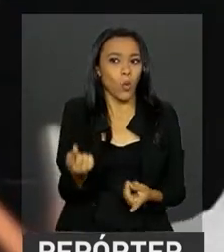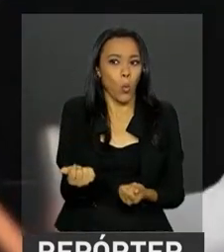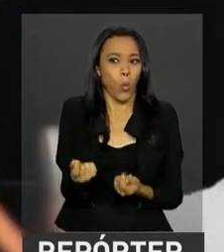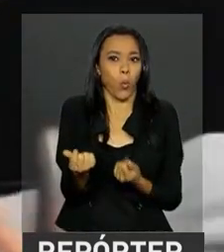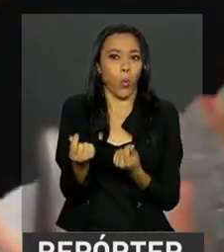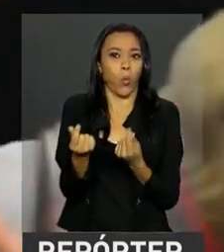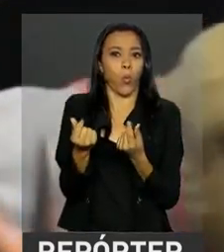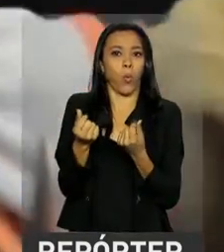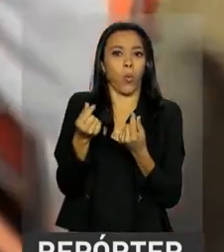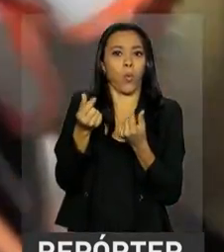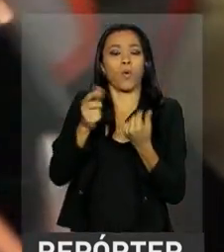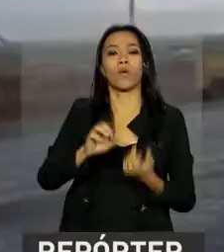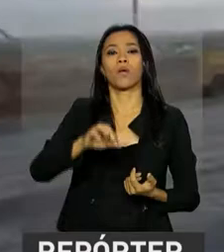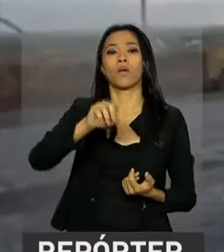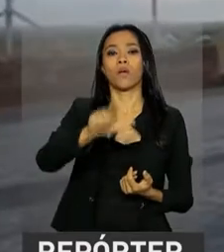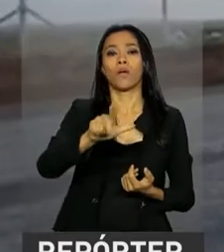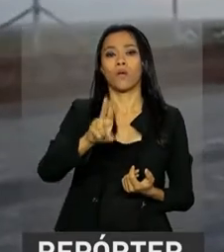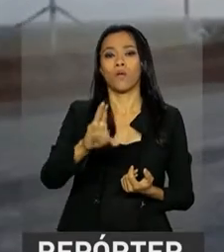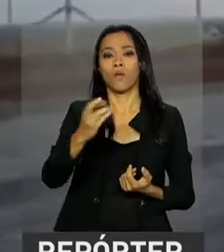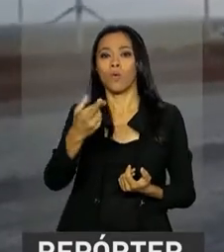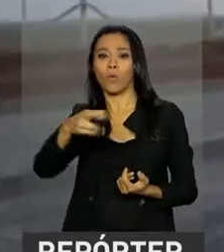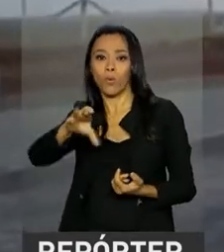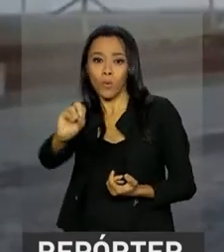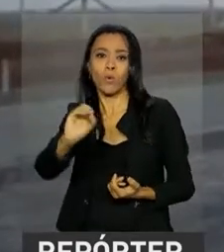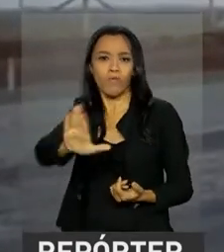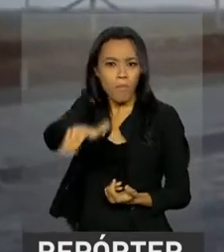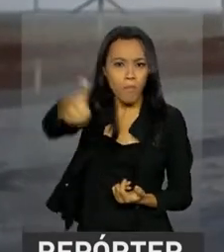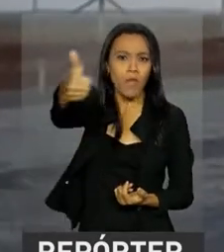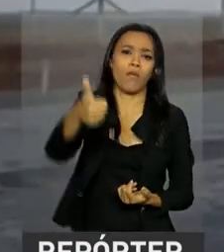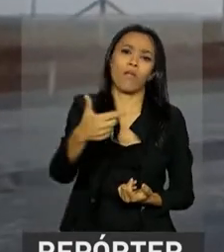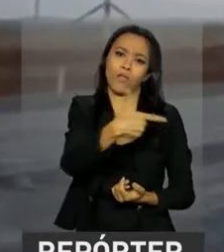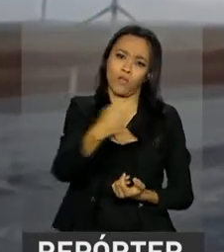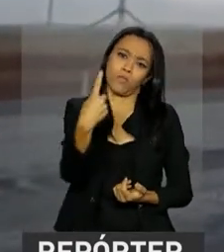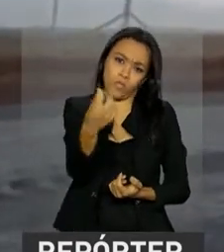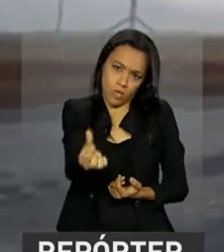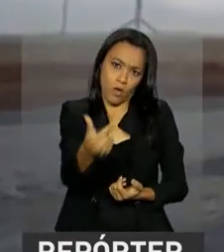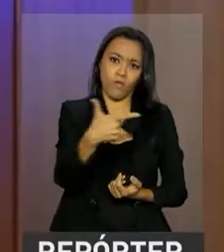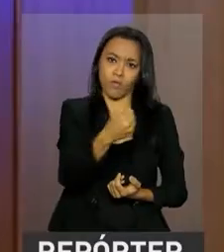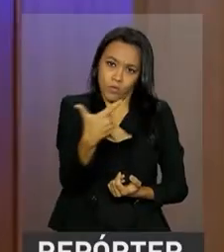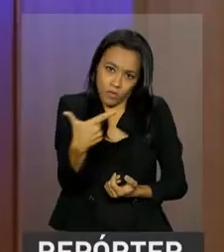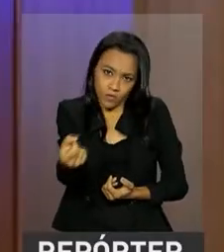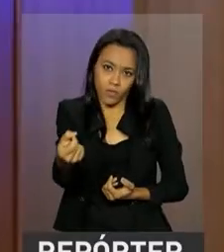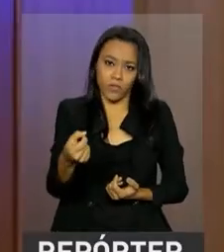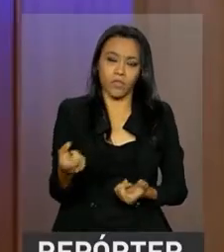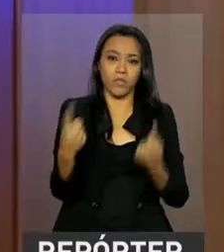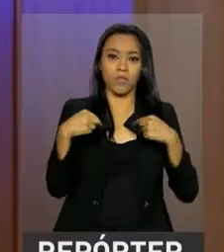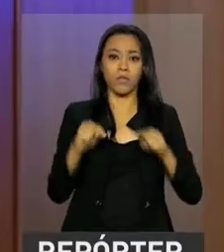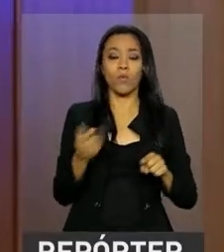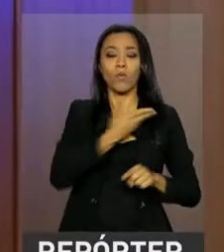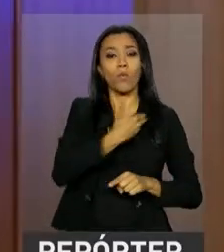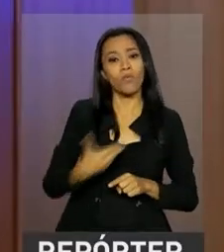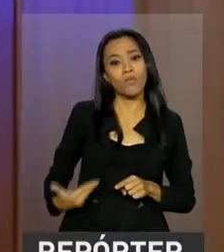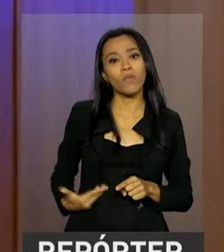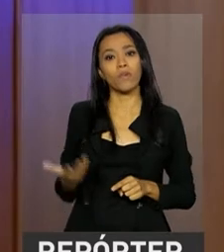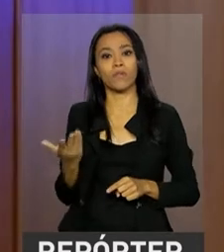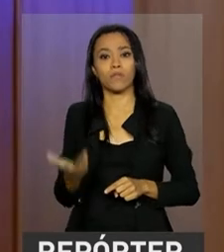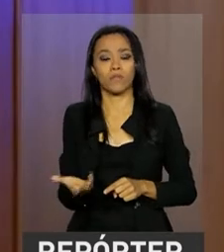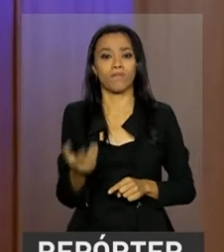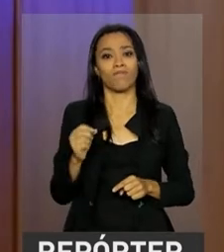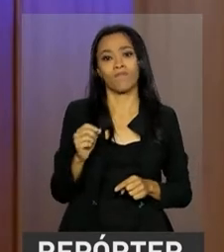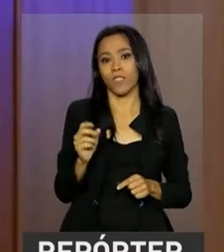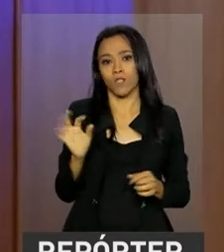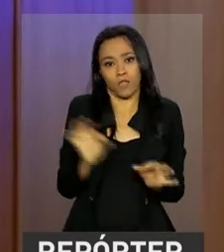ao estado avançado melhorando substancialmente os brasileiros a novos amigos o governo não está fazendo ao